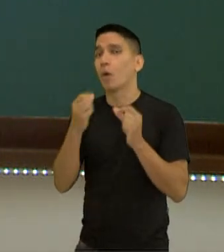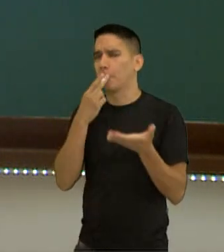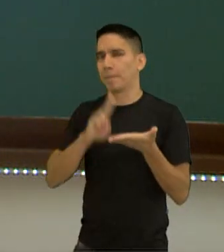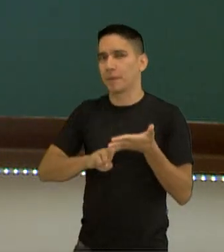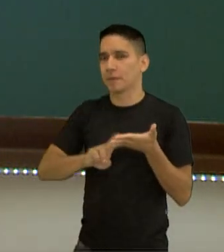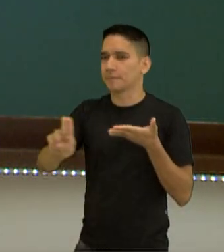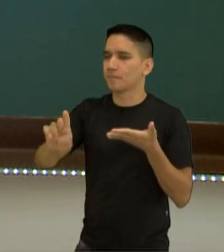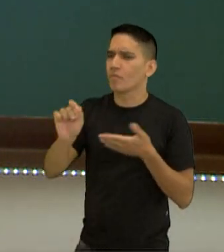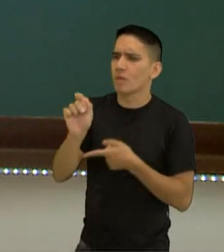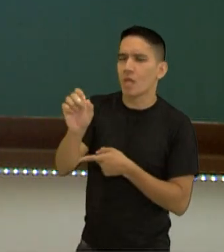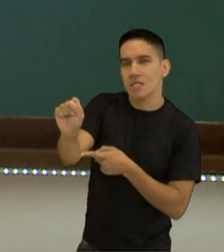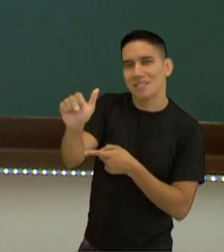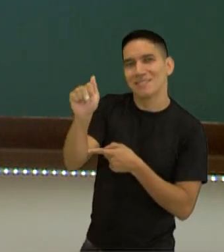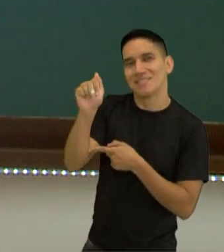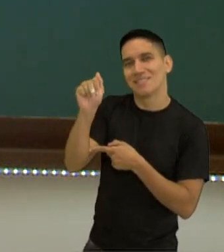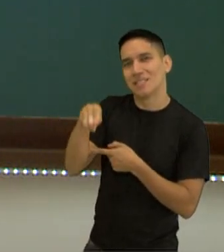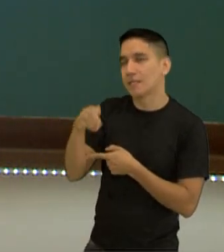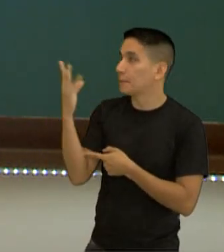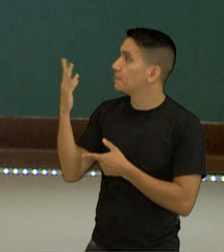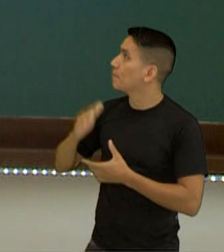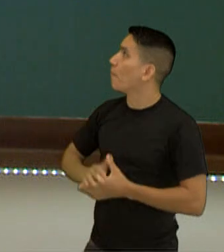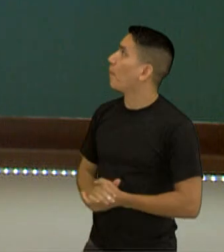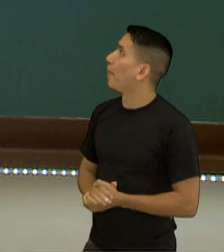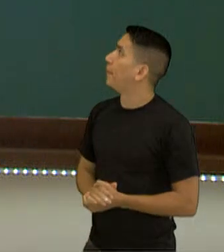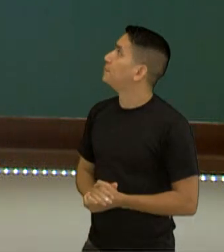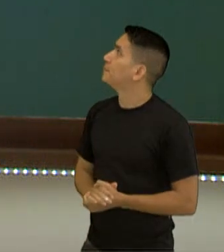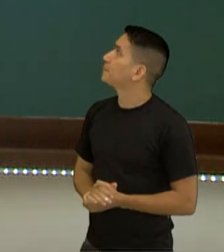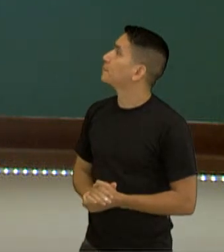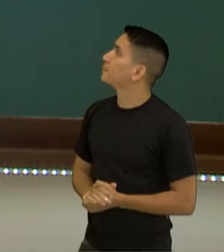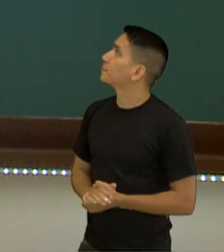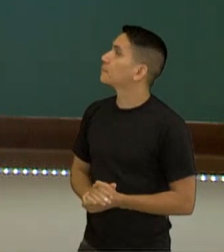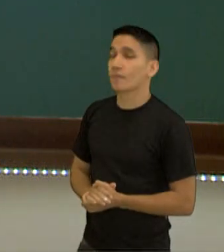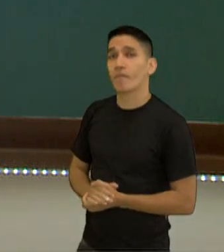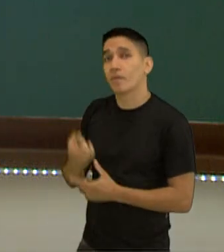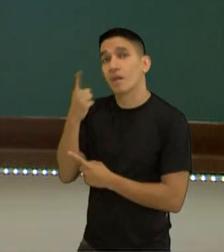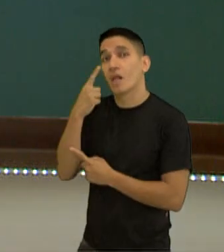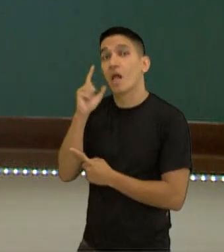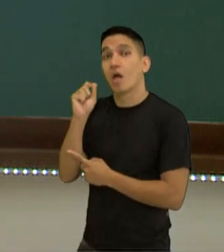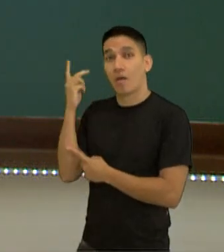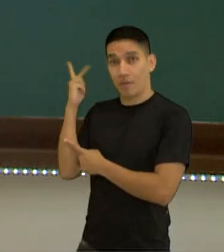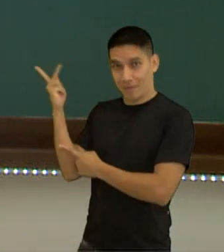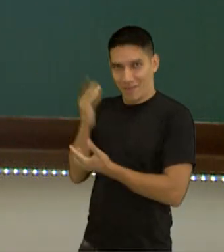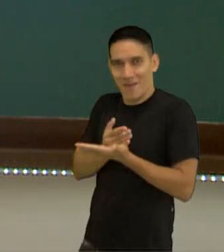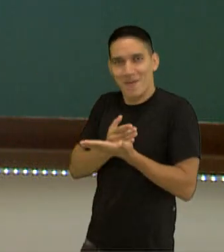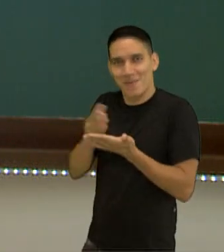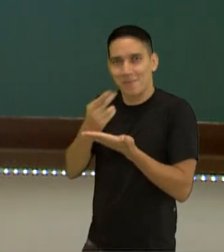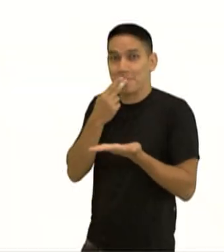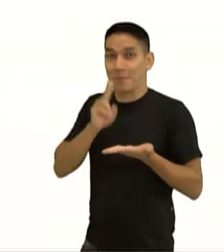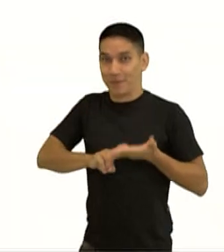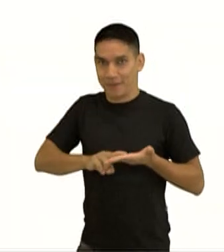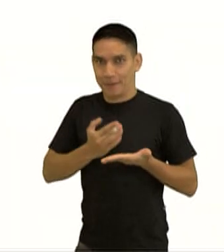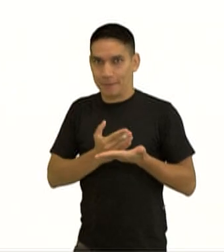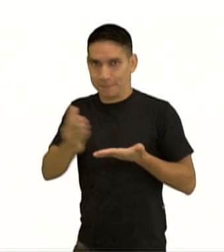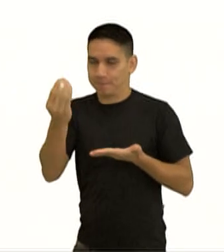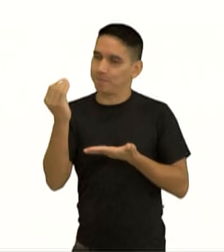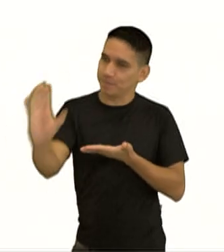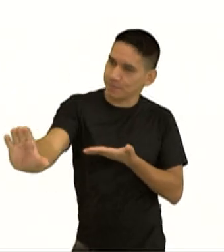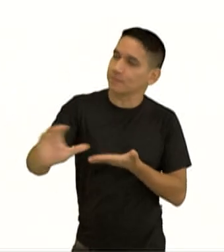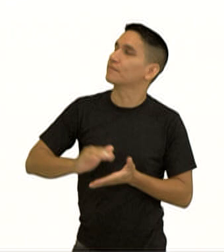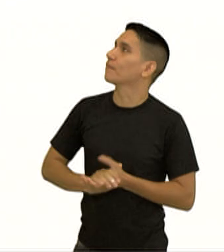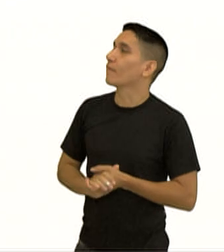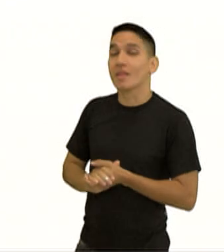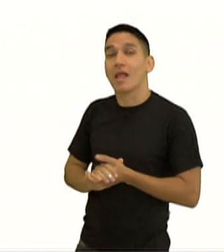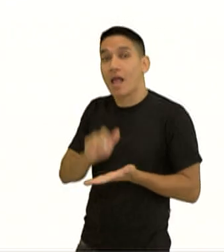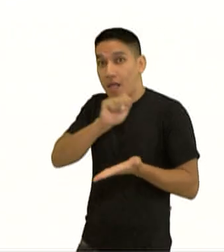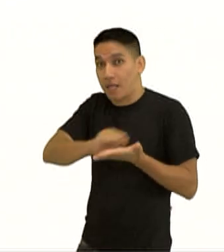are sending is the contract form of. Vejam que aqui, bem no início do nosso cartão postal, a